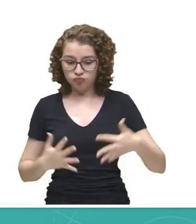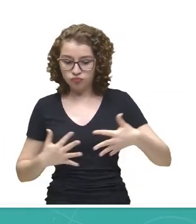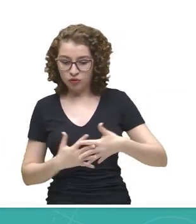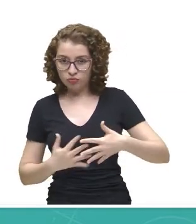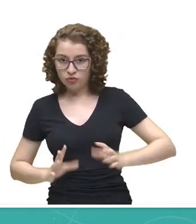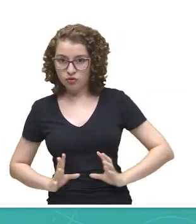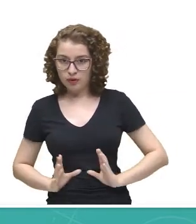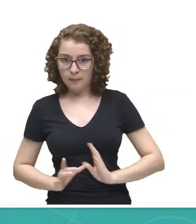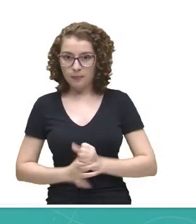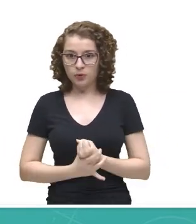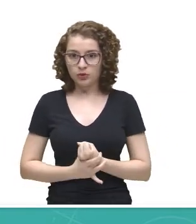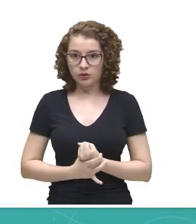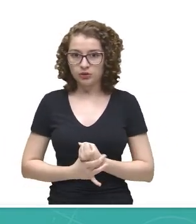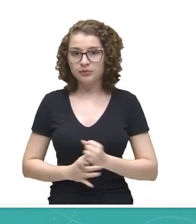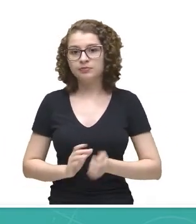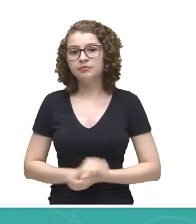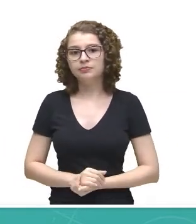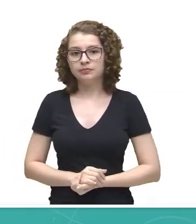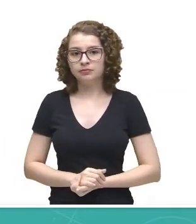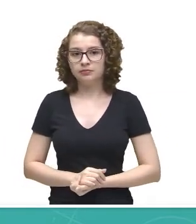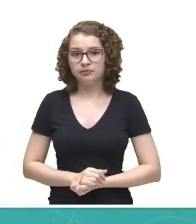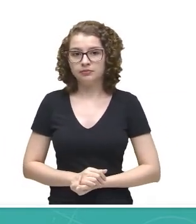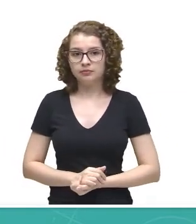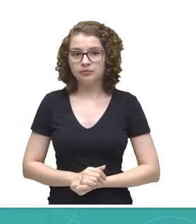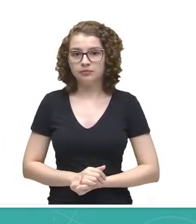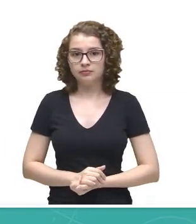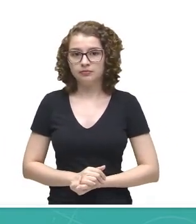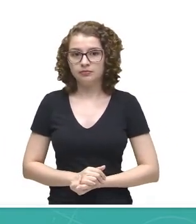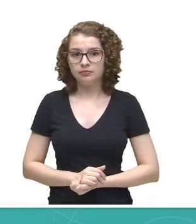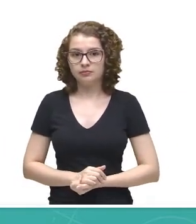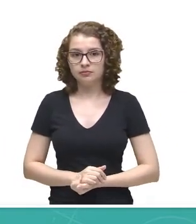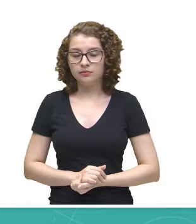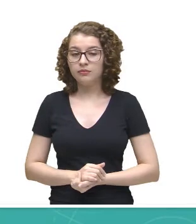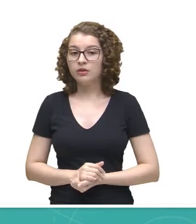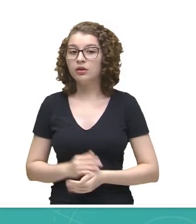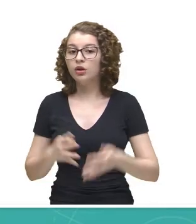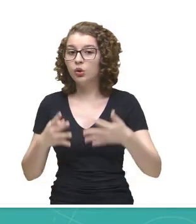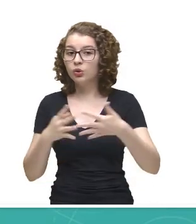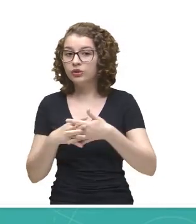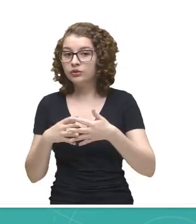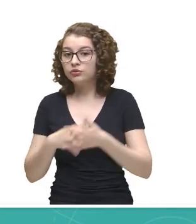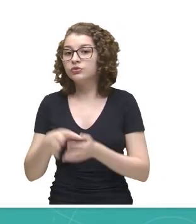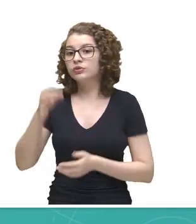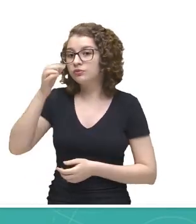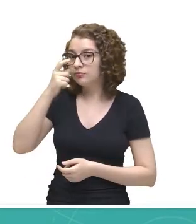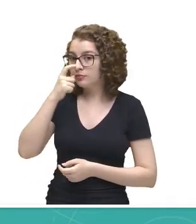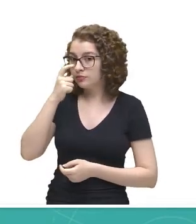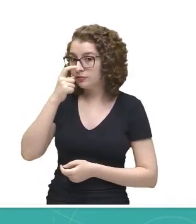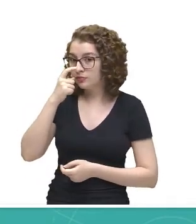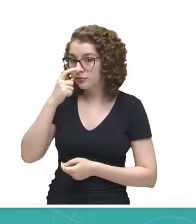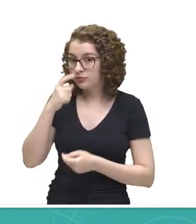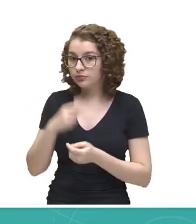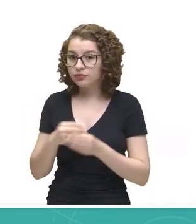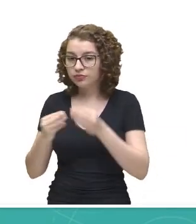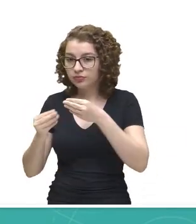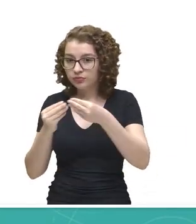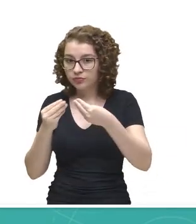Bom, quanto ao tecido cartilaginoso, um outro tipo de tecido conjuntivo, ele é um tecido mais